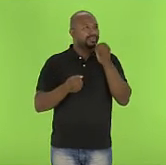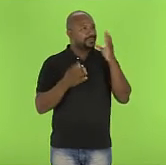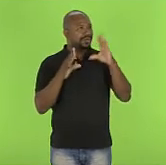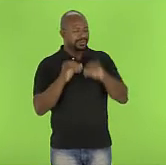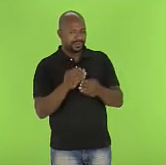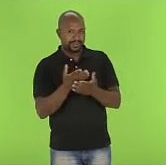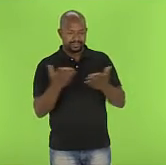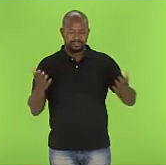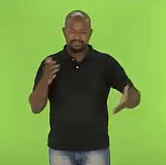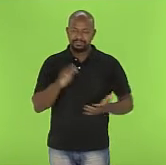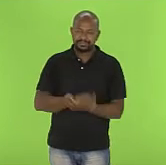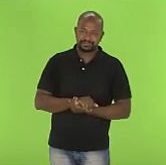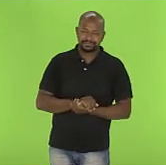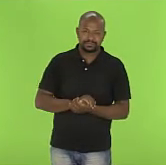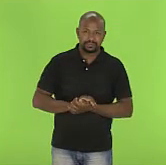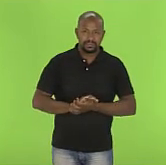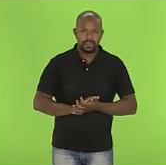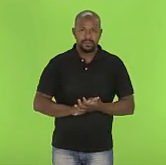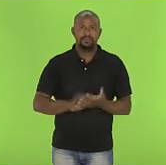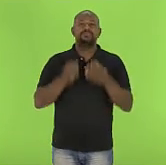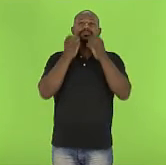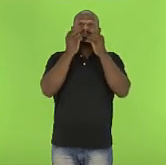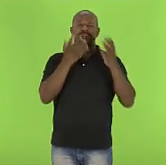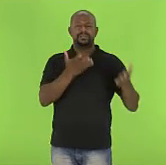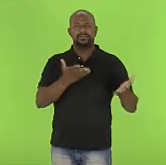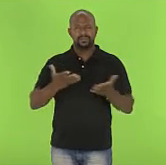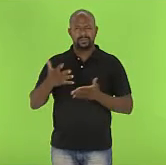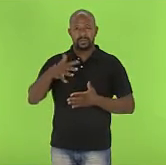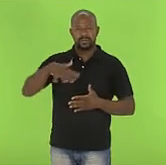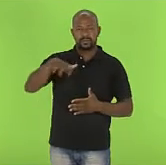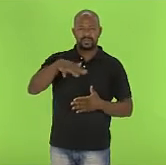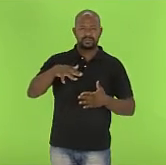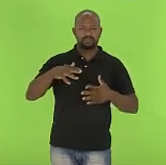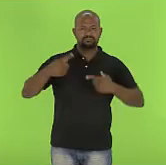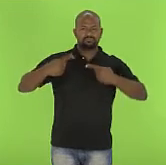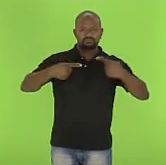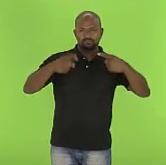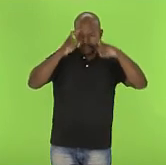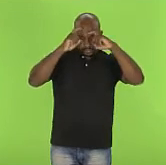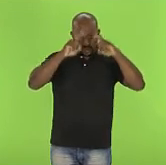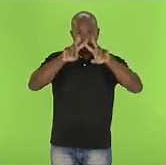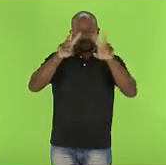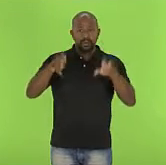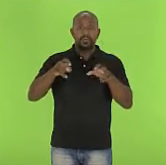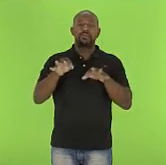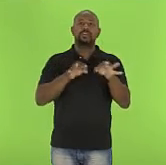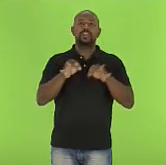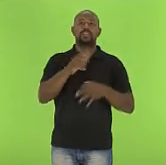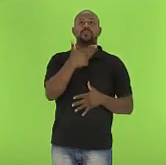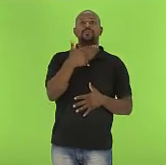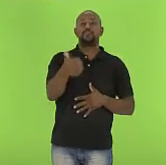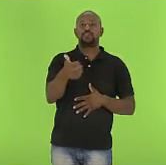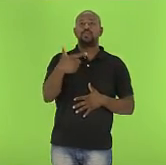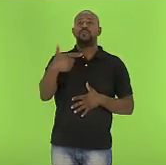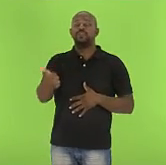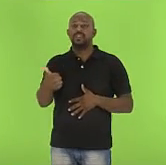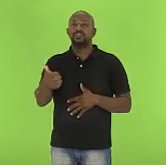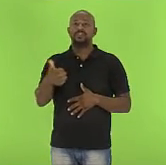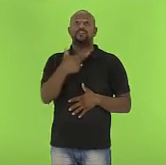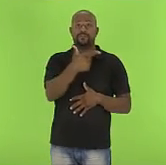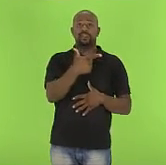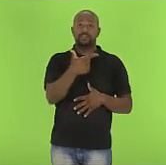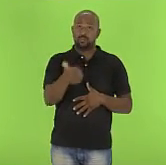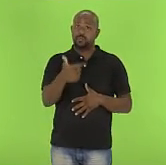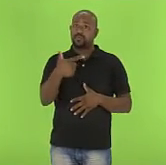noite, gente. Boa noite. Sejam bem-vindos ao nosso debate sobre o projeto 2120, ponto ensaio